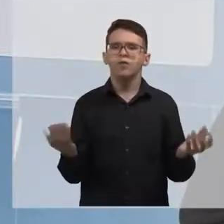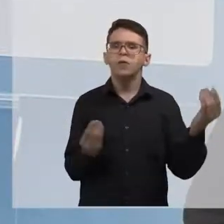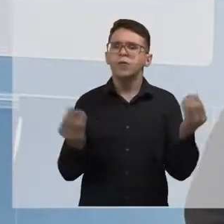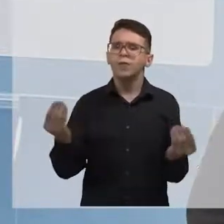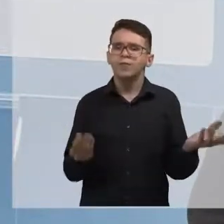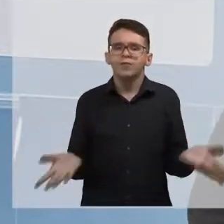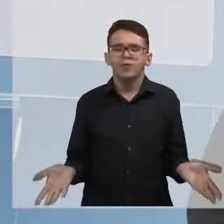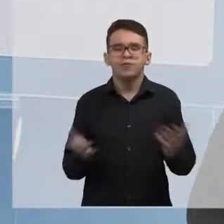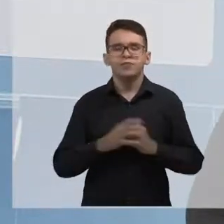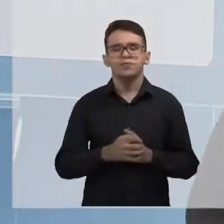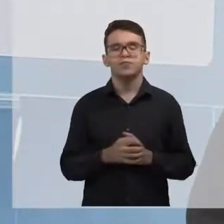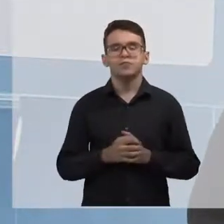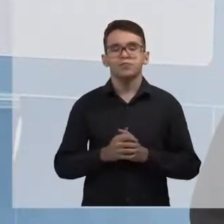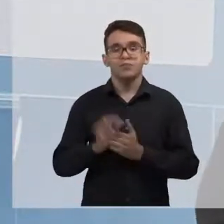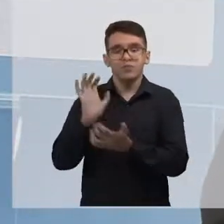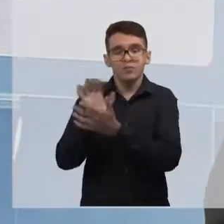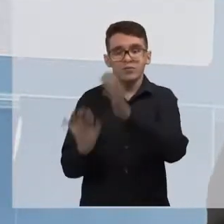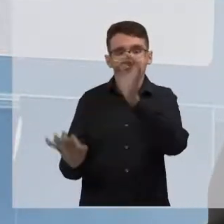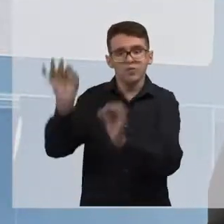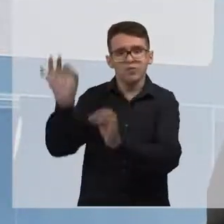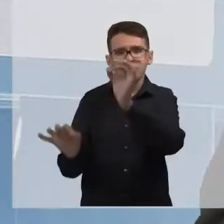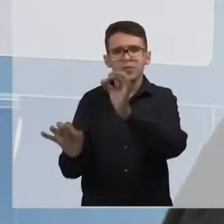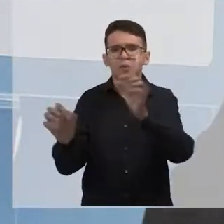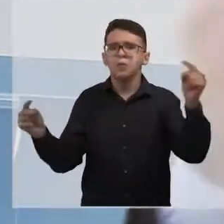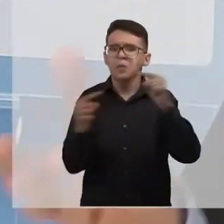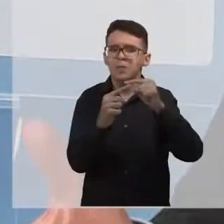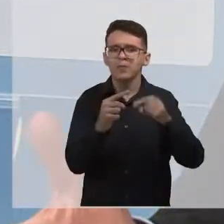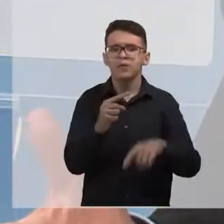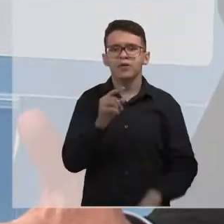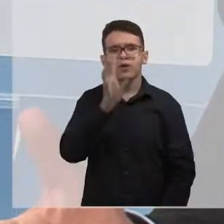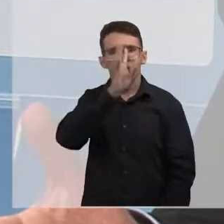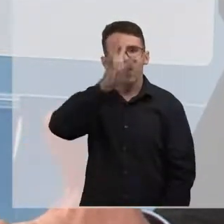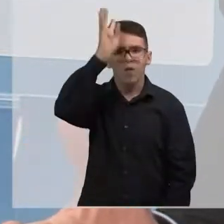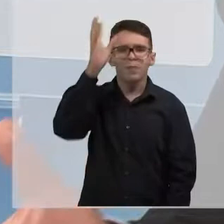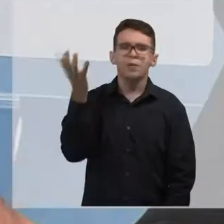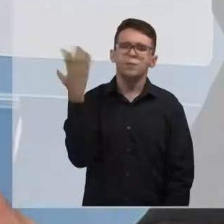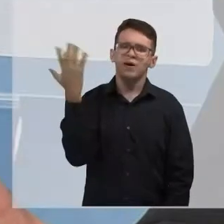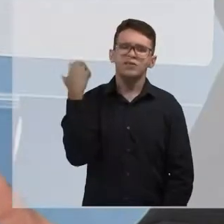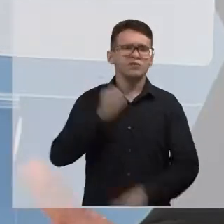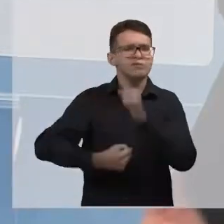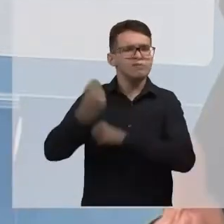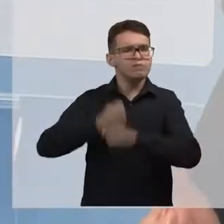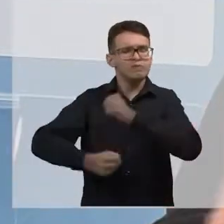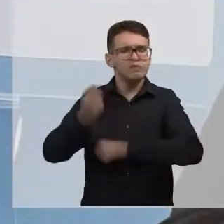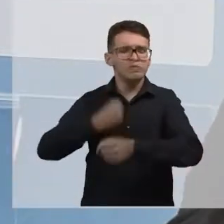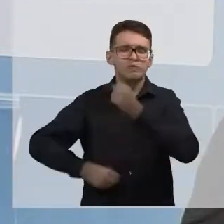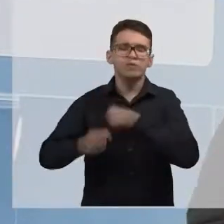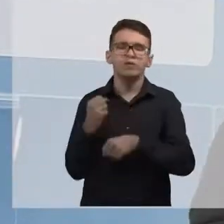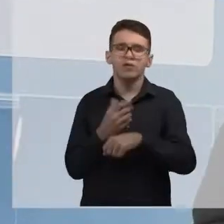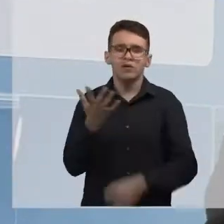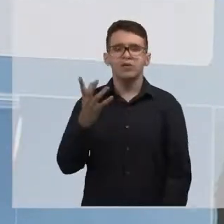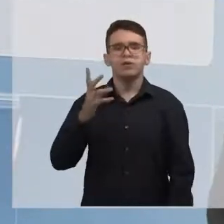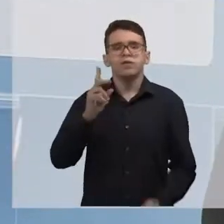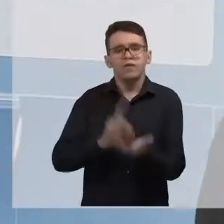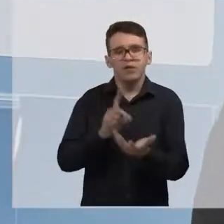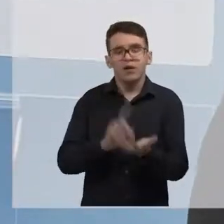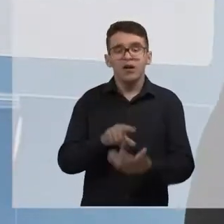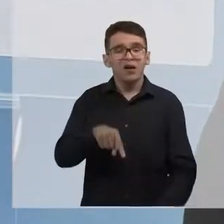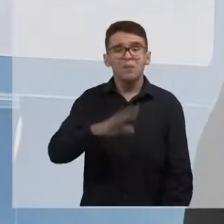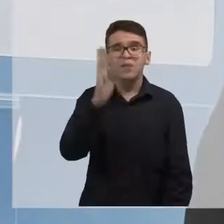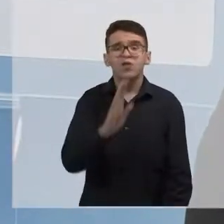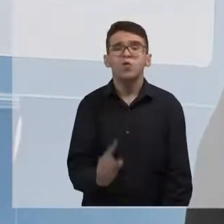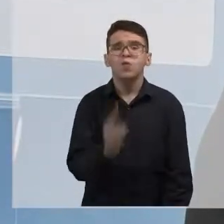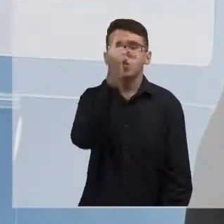Essa justiça que é baseada na justiça romana ou anglo-saxônica, eu não sei. O que eu sei é que nos outros países isso não